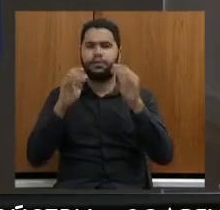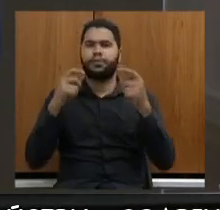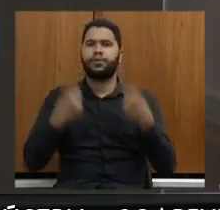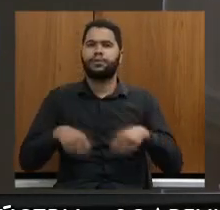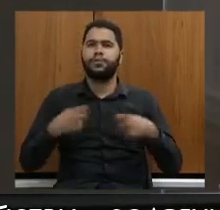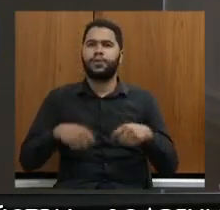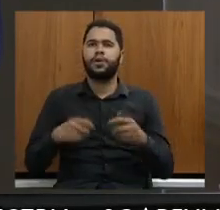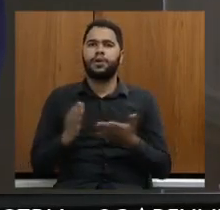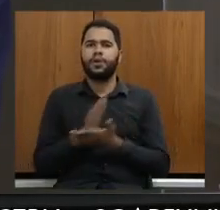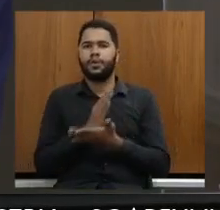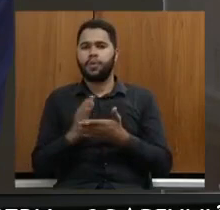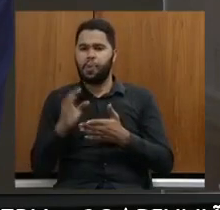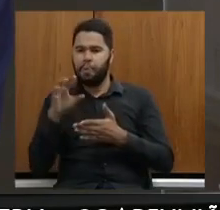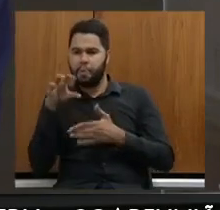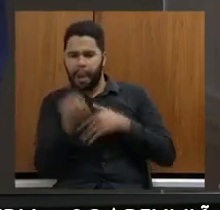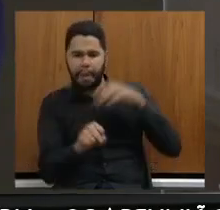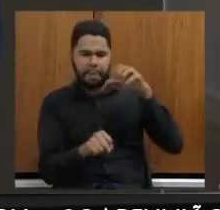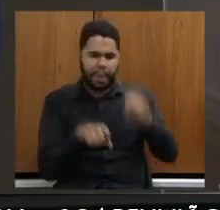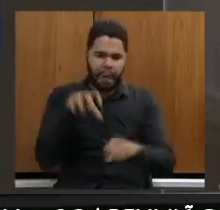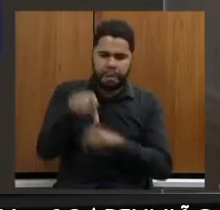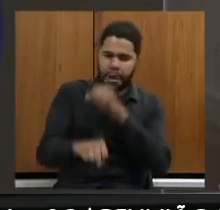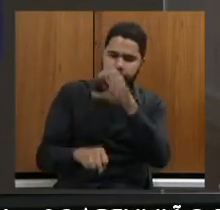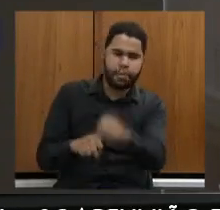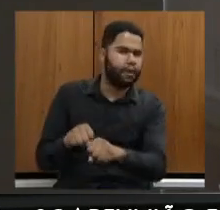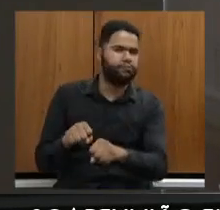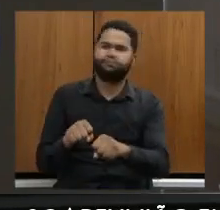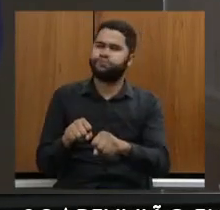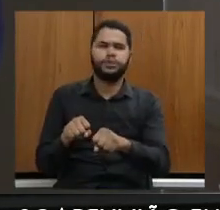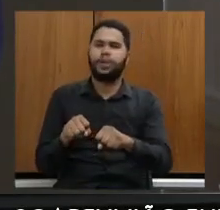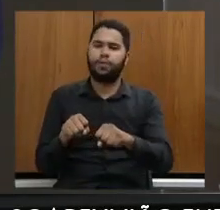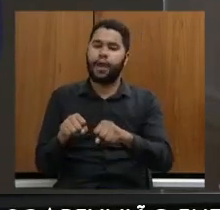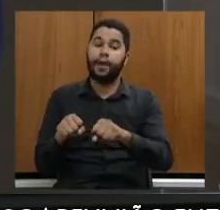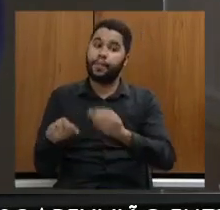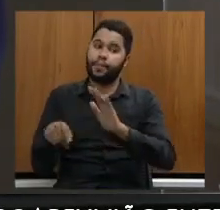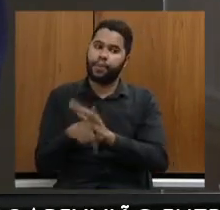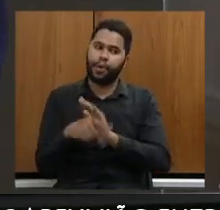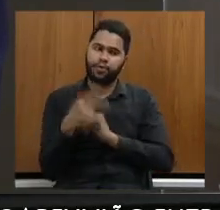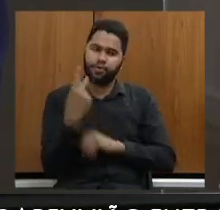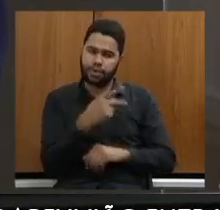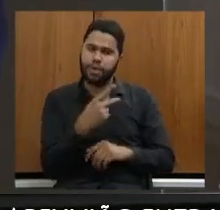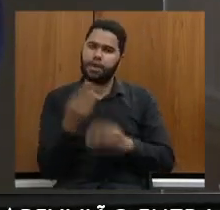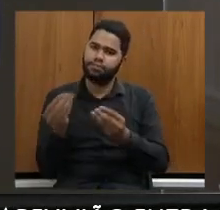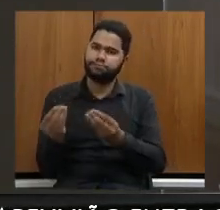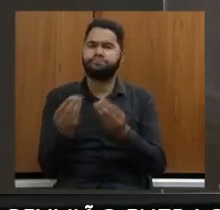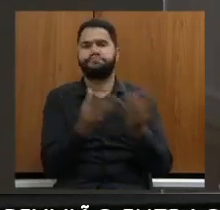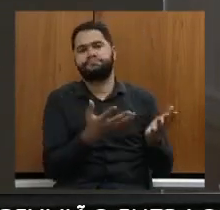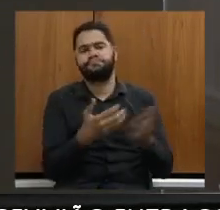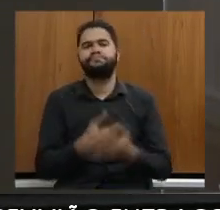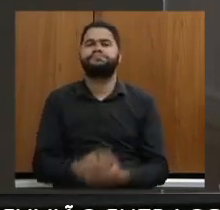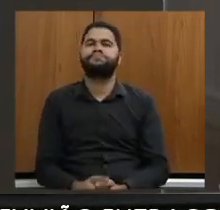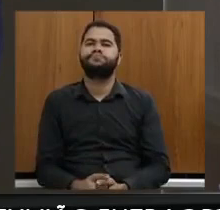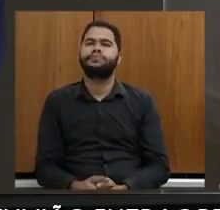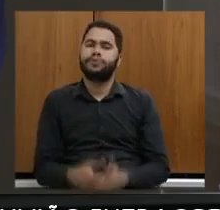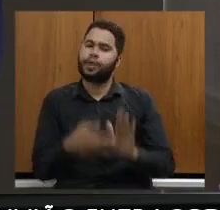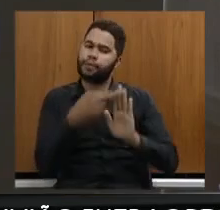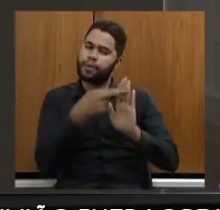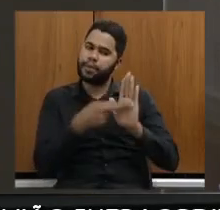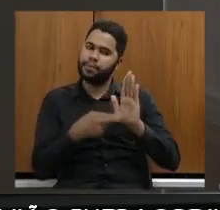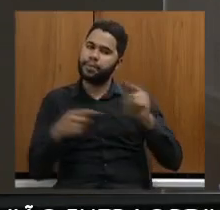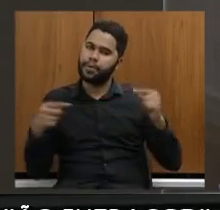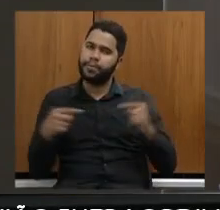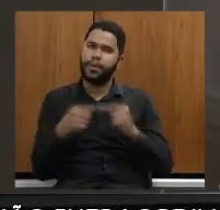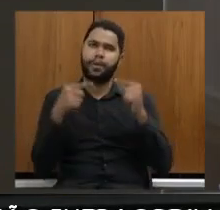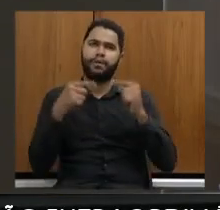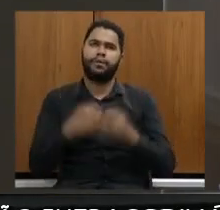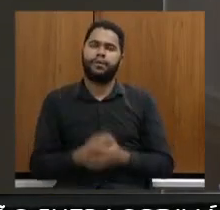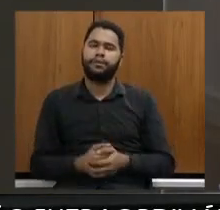tá cheio de áreas devolutas fácil de cheio de área no estado aí que pode colocar Todos Os Invasores que quiser mas de forma regular de forma se